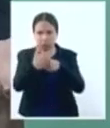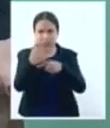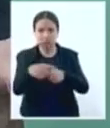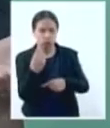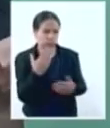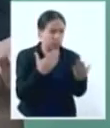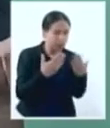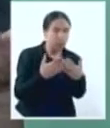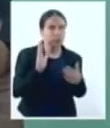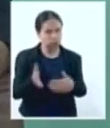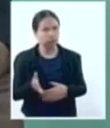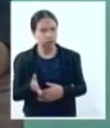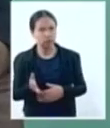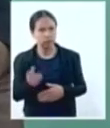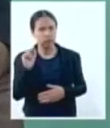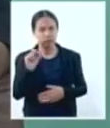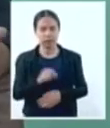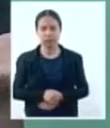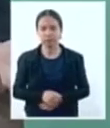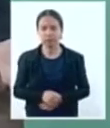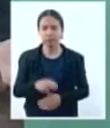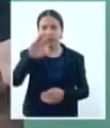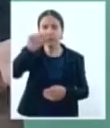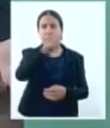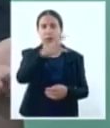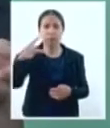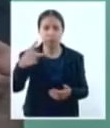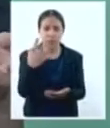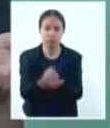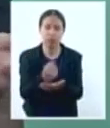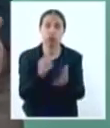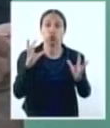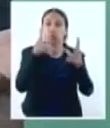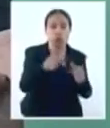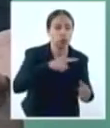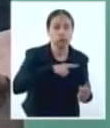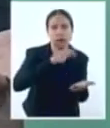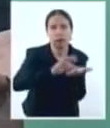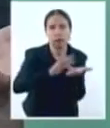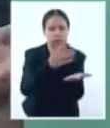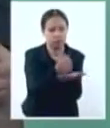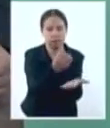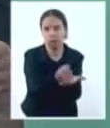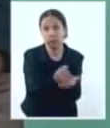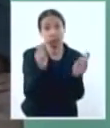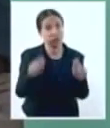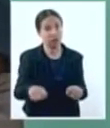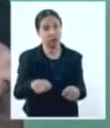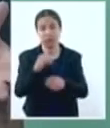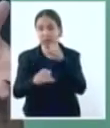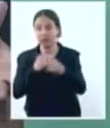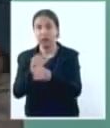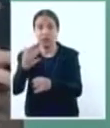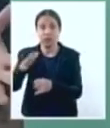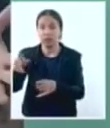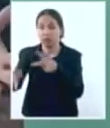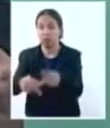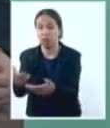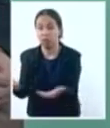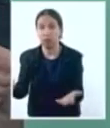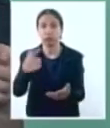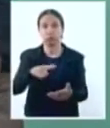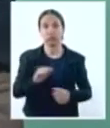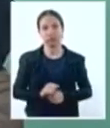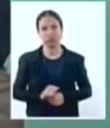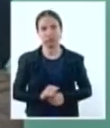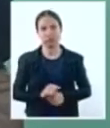né? Parte da nossa população, às vezes, não tem franquia de internet para acessar um aplicativo. Verdade, verdade. Mas consegue acessar o site da